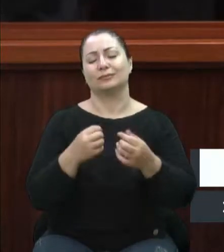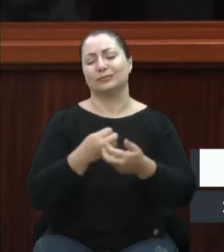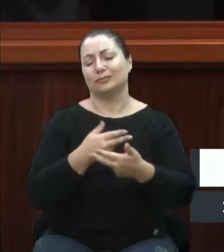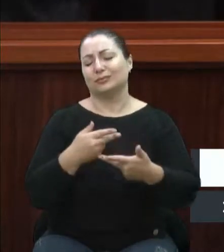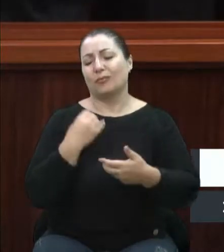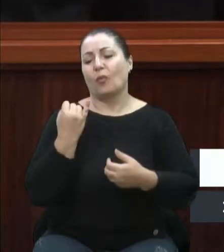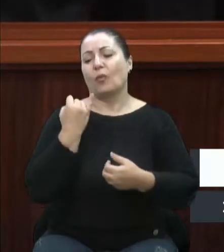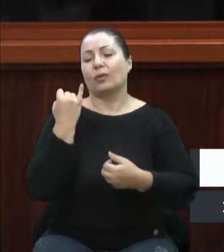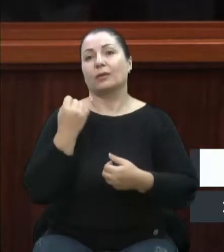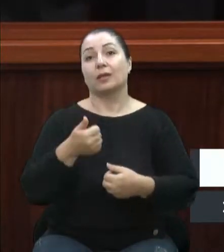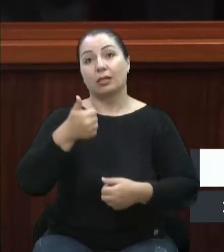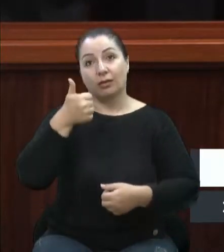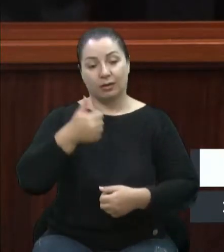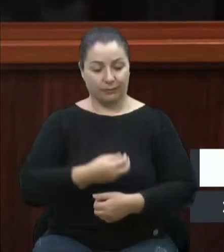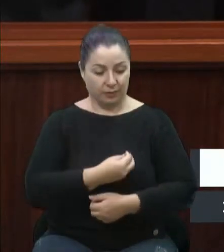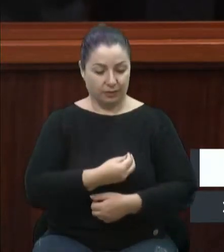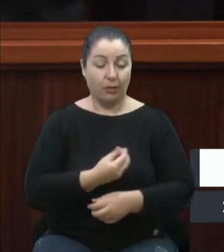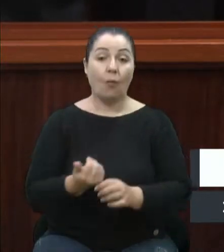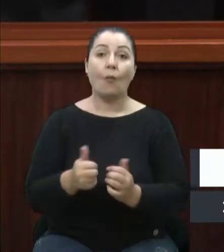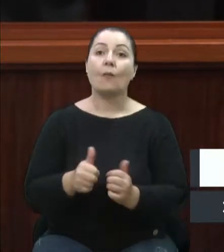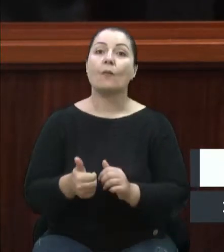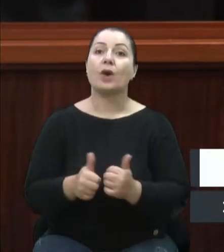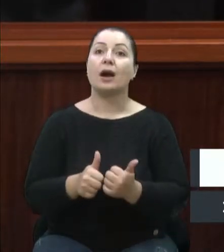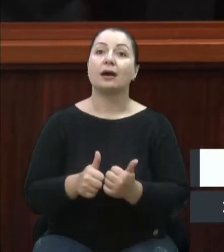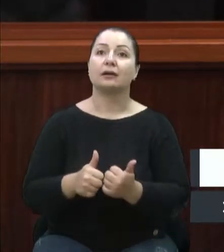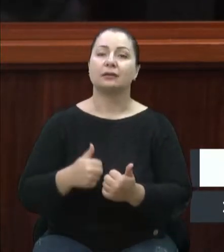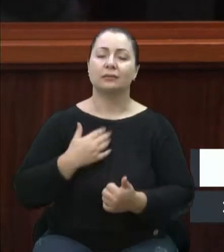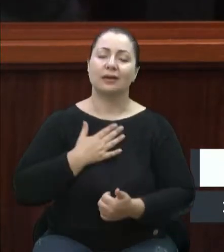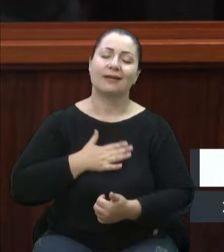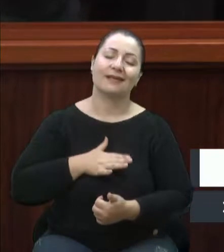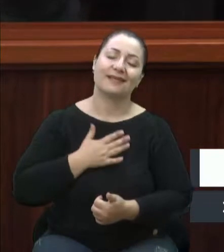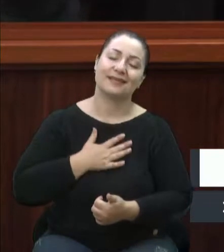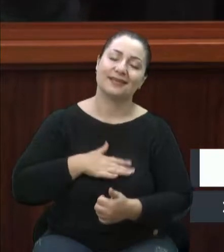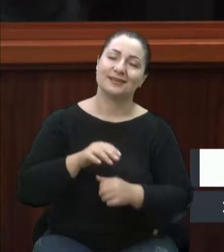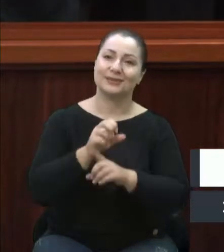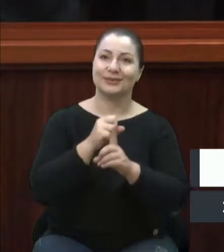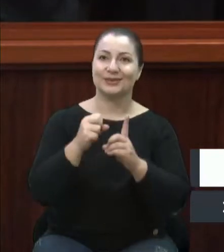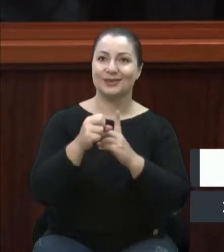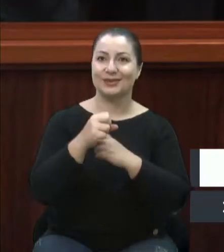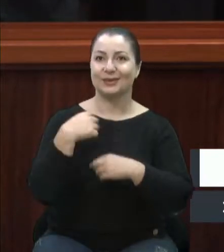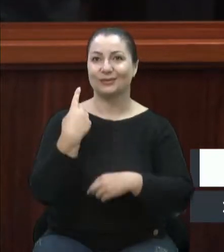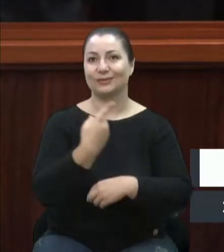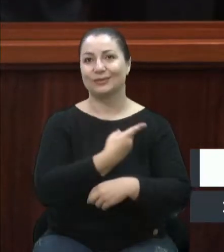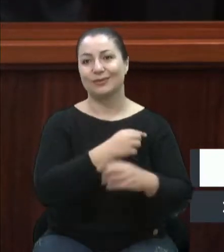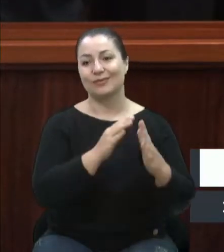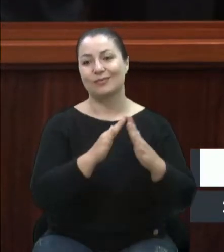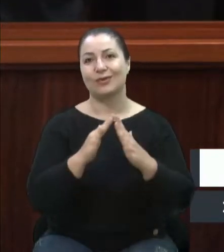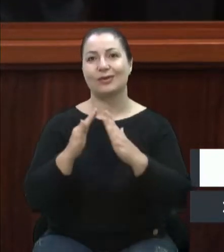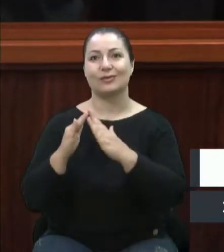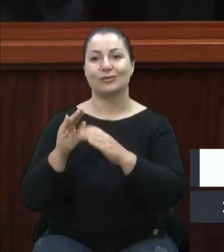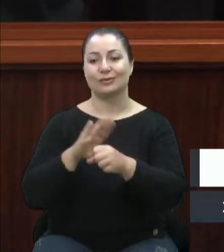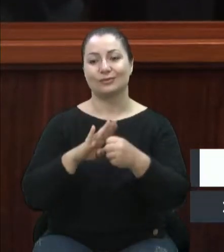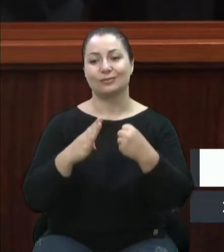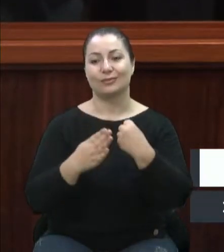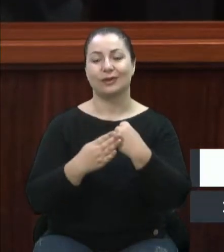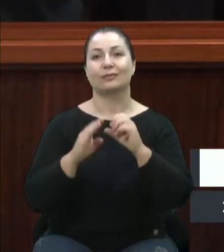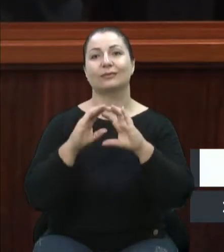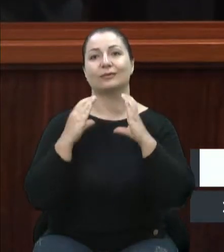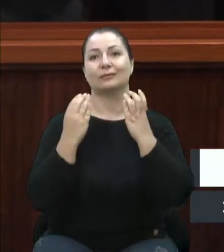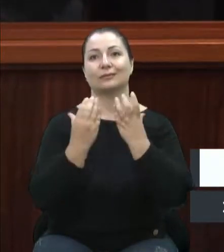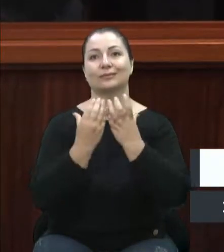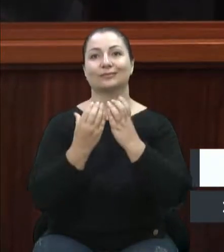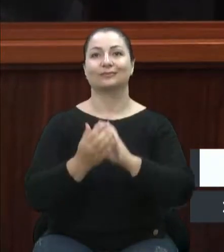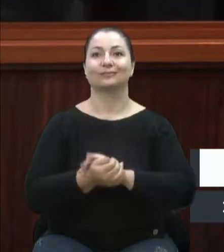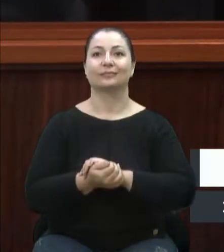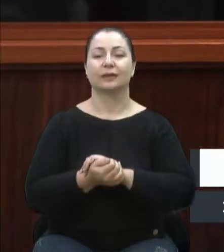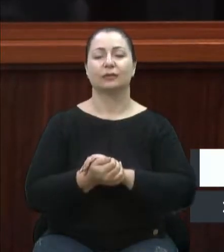vida e de qualidade de vida, bem-estar social dos nossos moradores e moradoras dos bairros e nossas comunidades. Então,